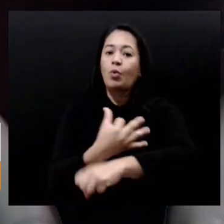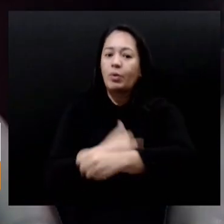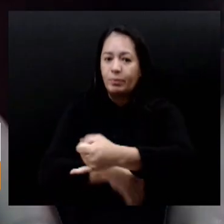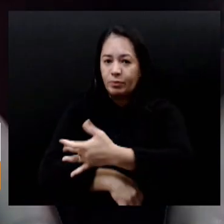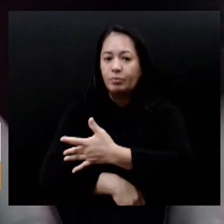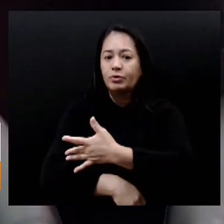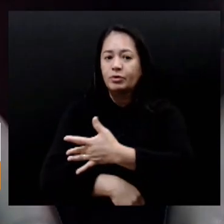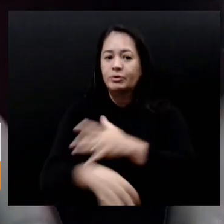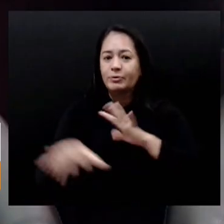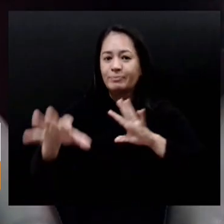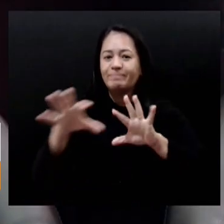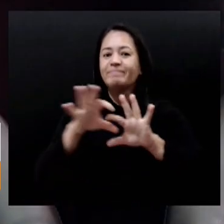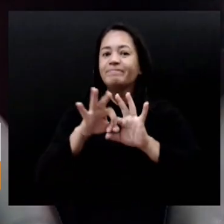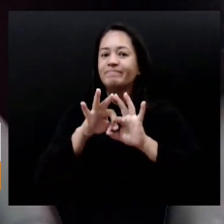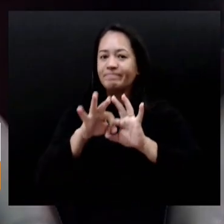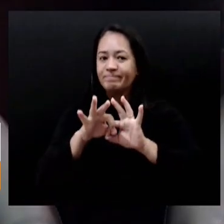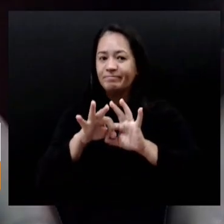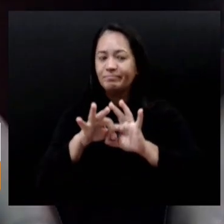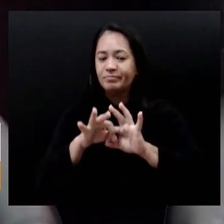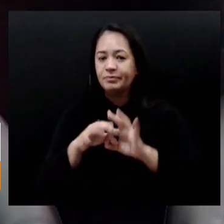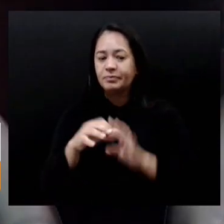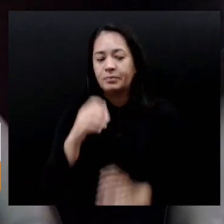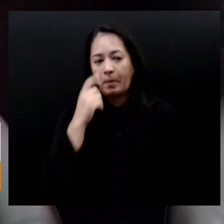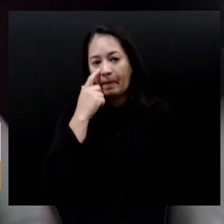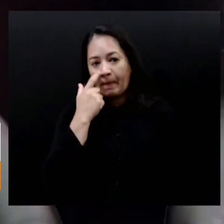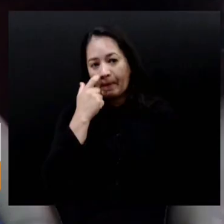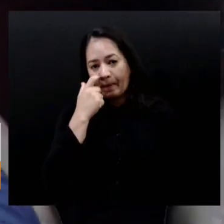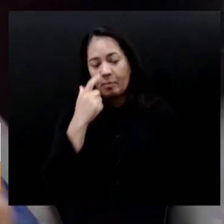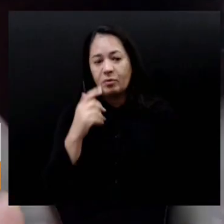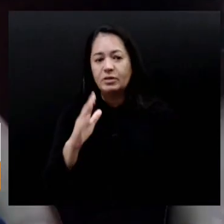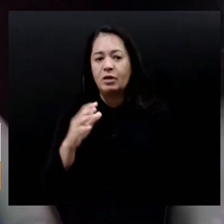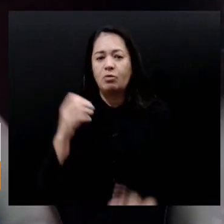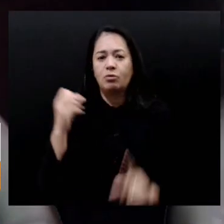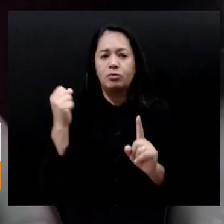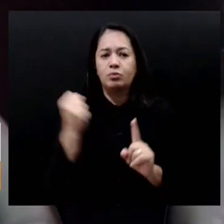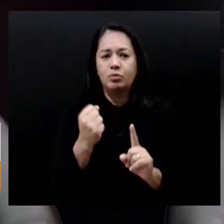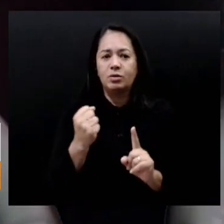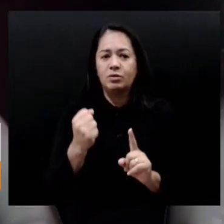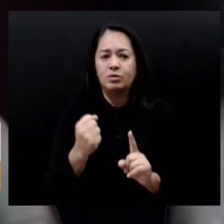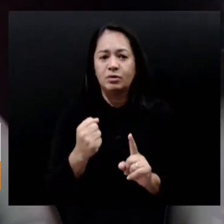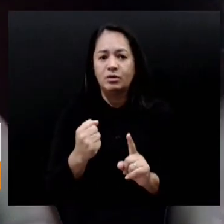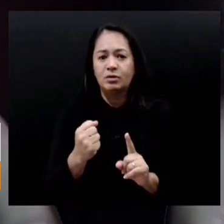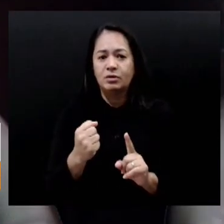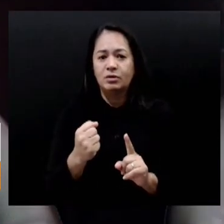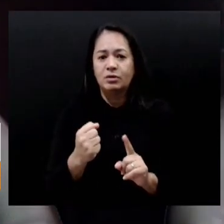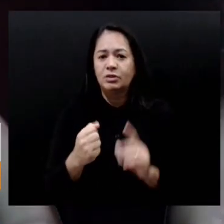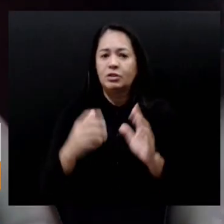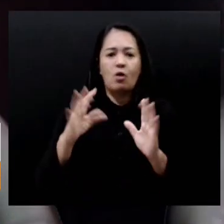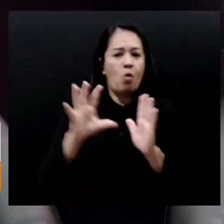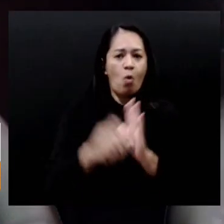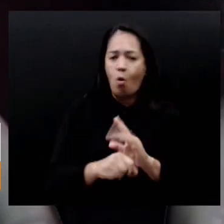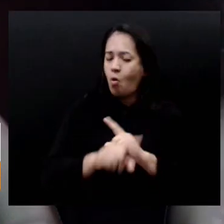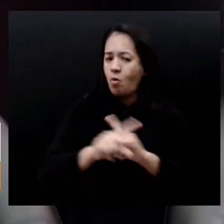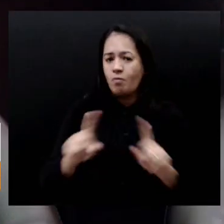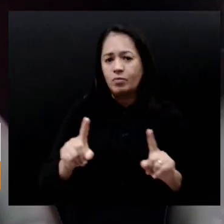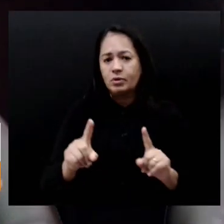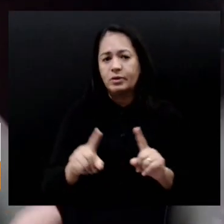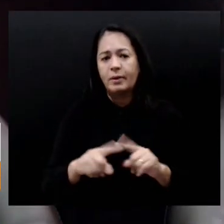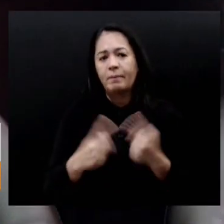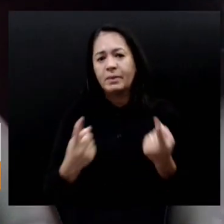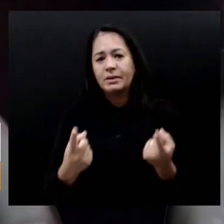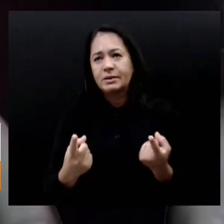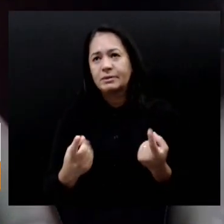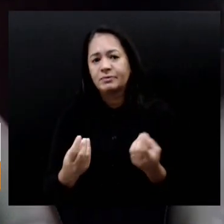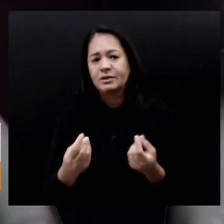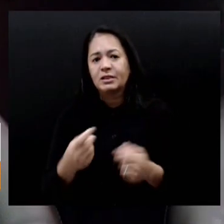né? Aham. Quando é um homicídio não relacionado à questão de patrimônio, não foi um Sim, latrocínio, não aham. foi na verdade aquela coisa de pessoas